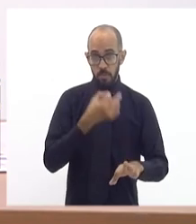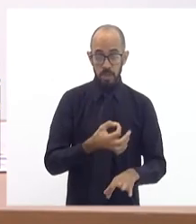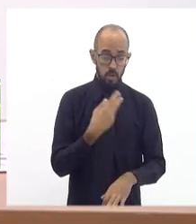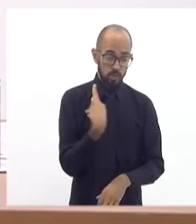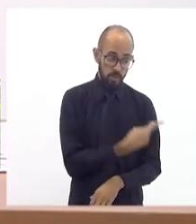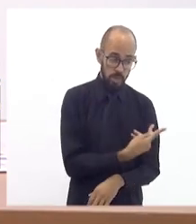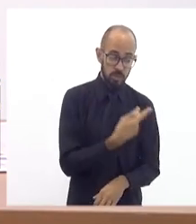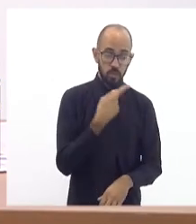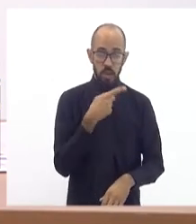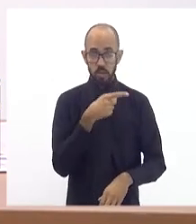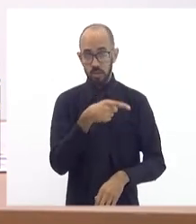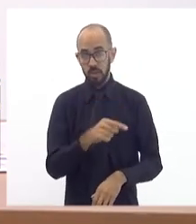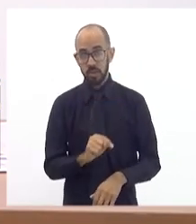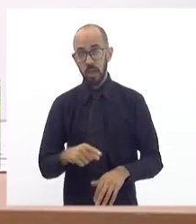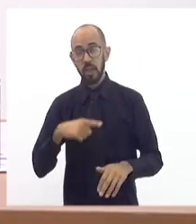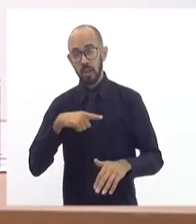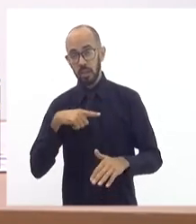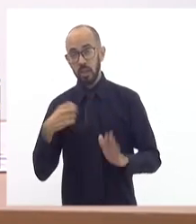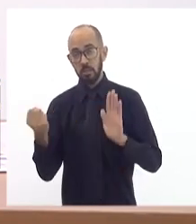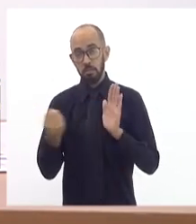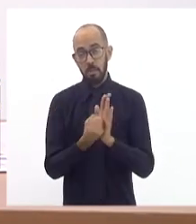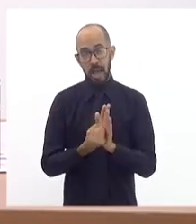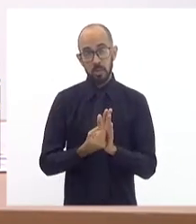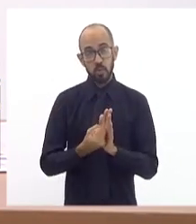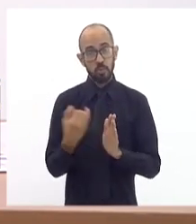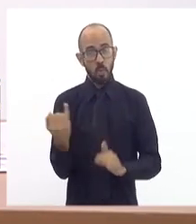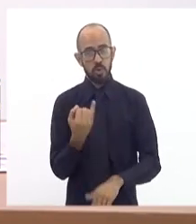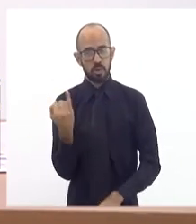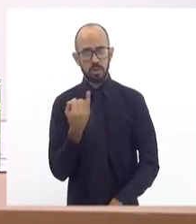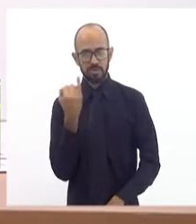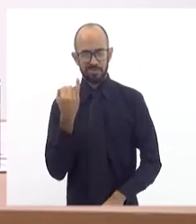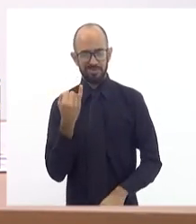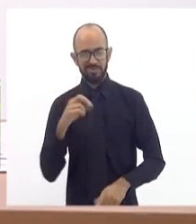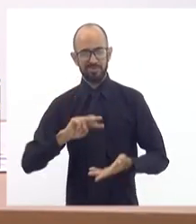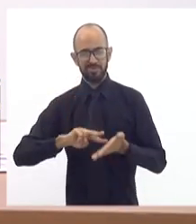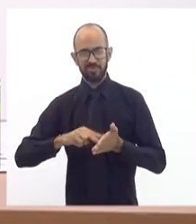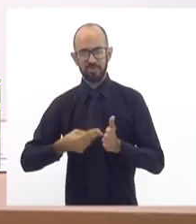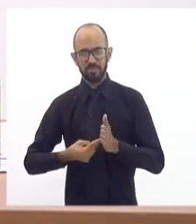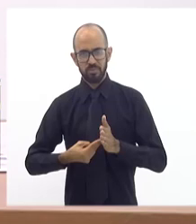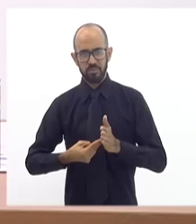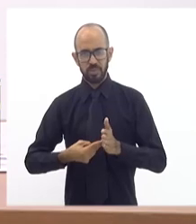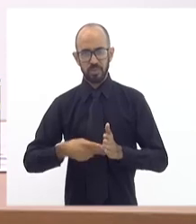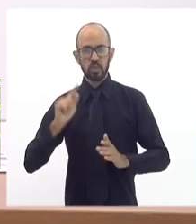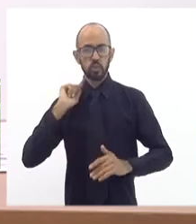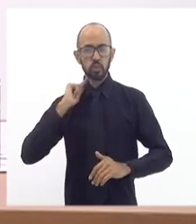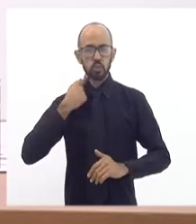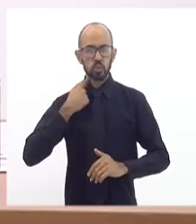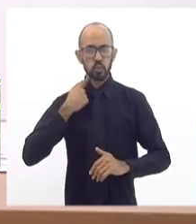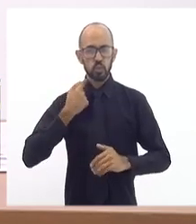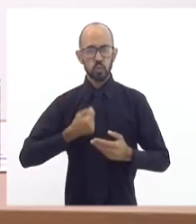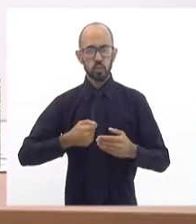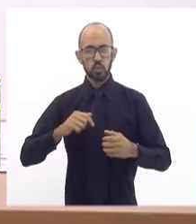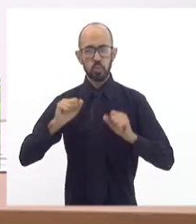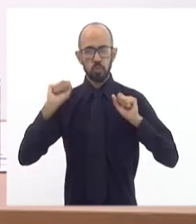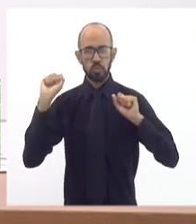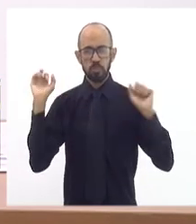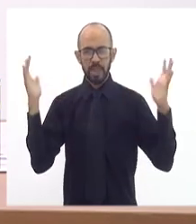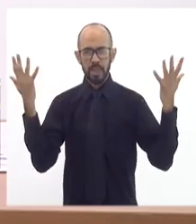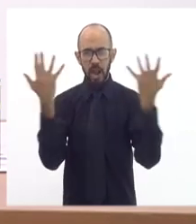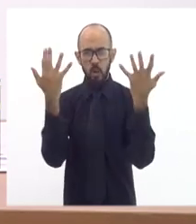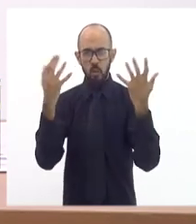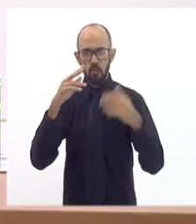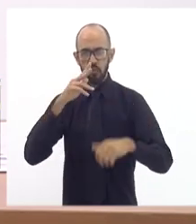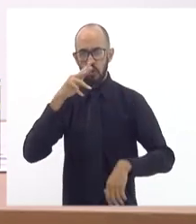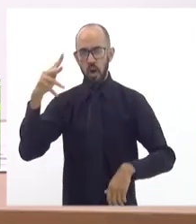operação como de impacto significativo ou seja com potencial poluidor alto e de porte excepcional